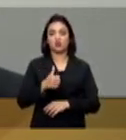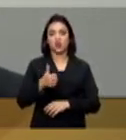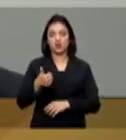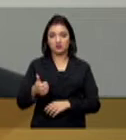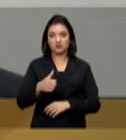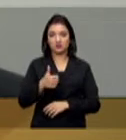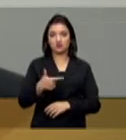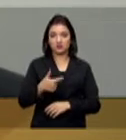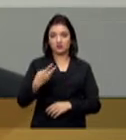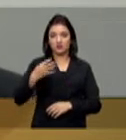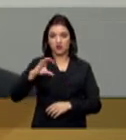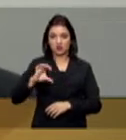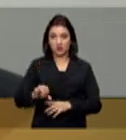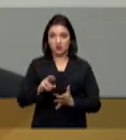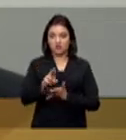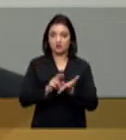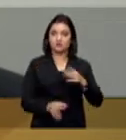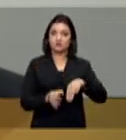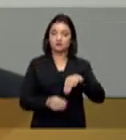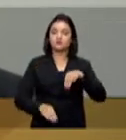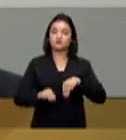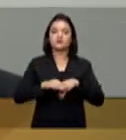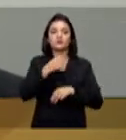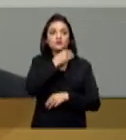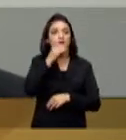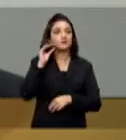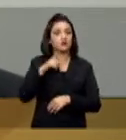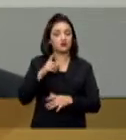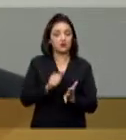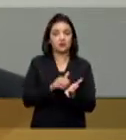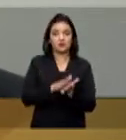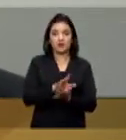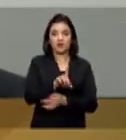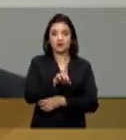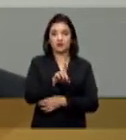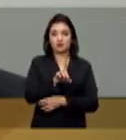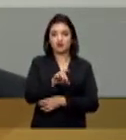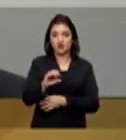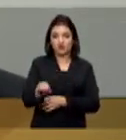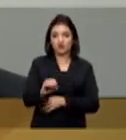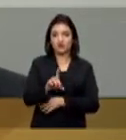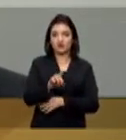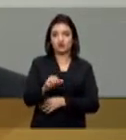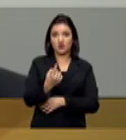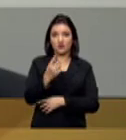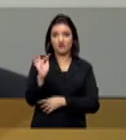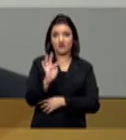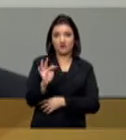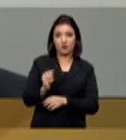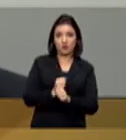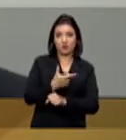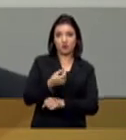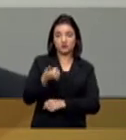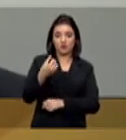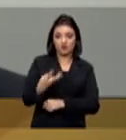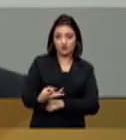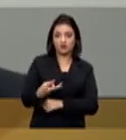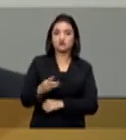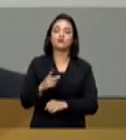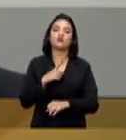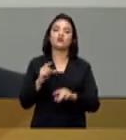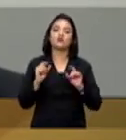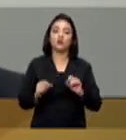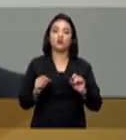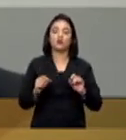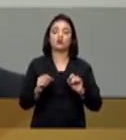111.844, São Paulo, de relatoria do ministro Celso de Mello, publicado no diário de 1º de fevereiro de 2013. Que tem como correto o enquadramento da norma